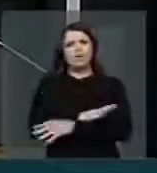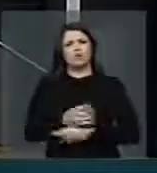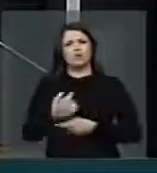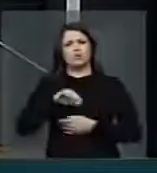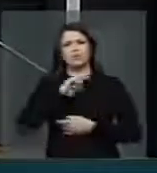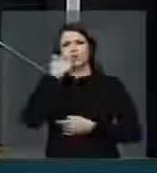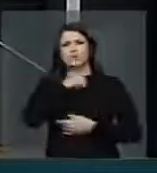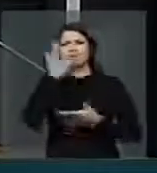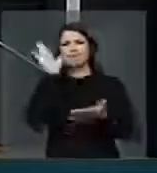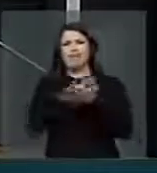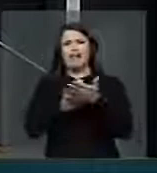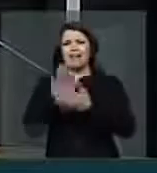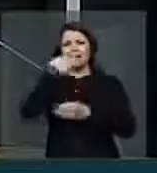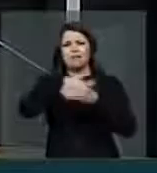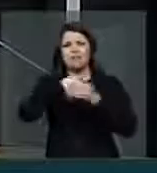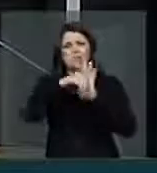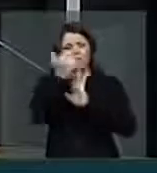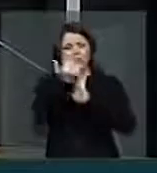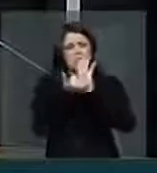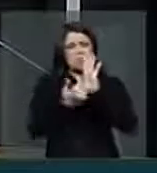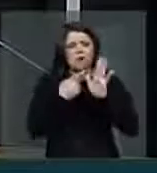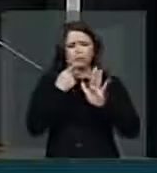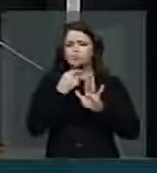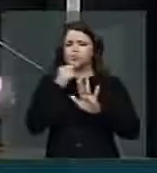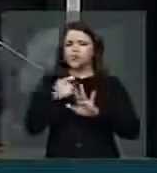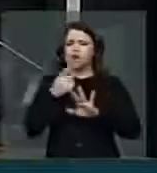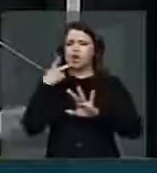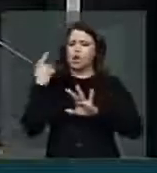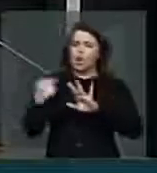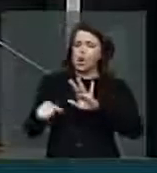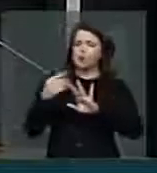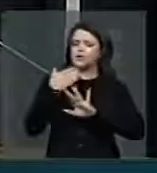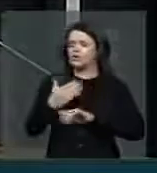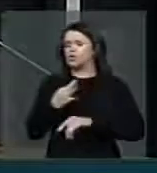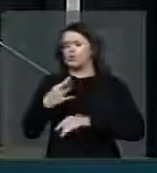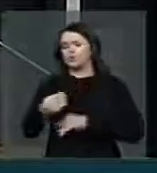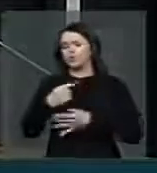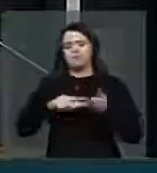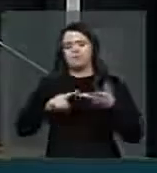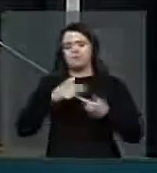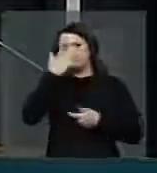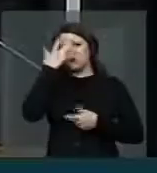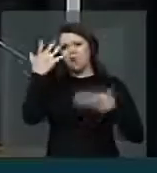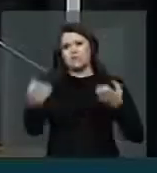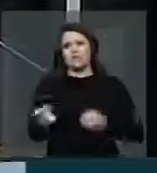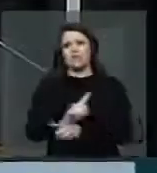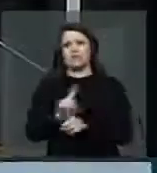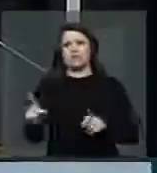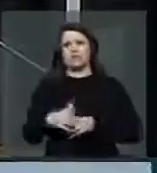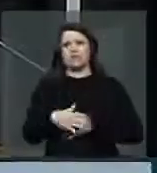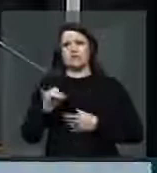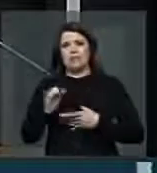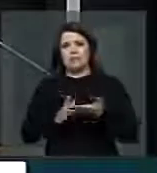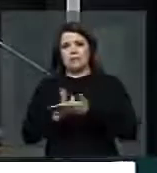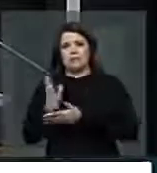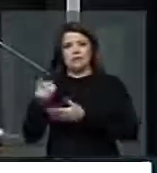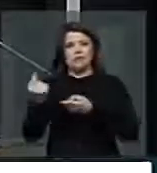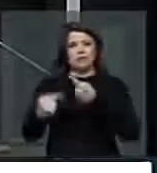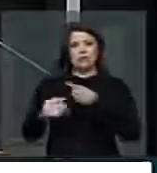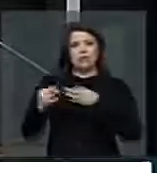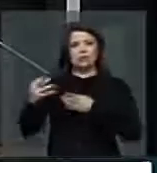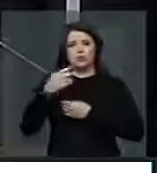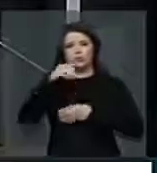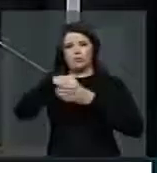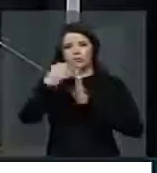não consegue nem votar os pontos para ser contra ou a favor, aprovar ou rejeitar esses pontos